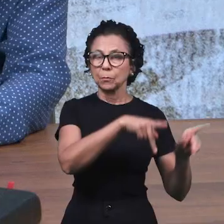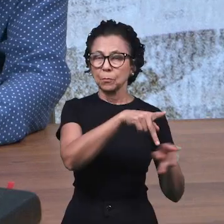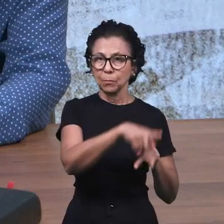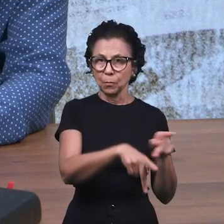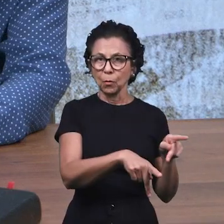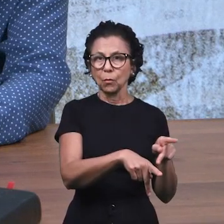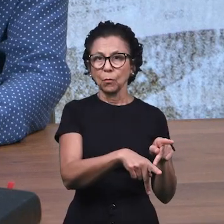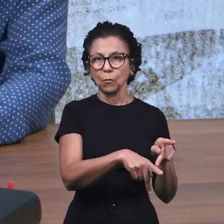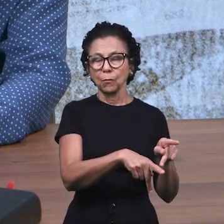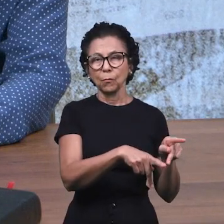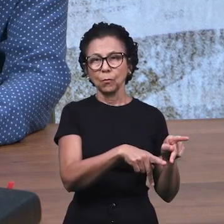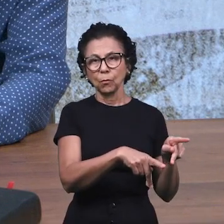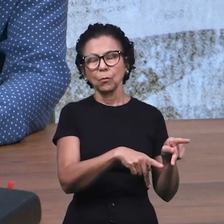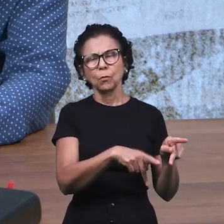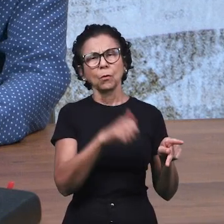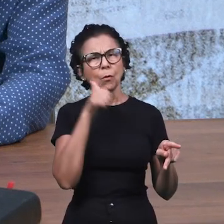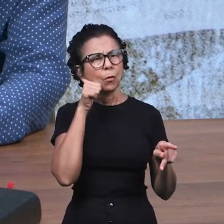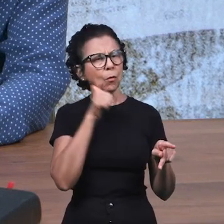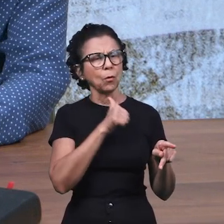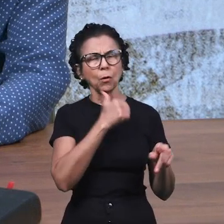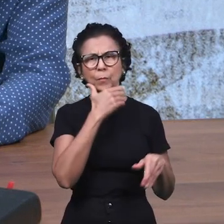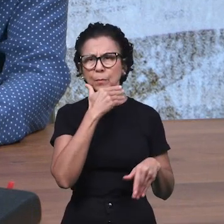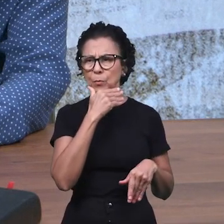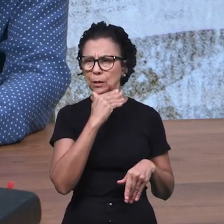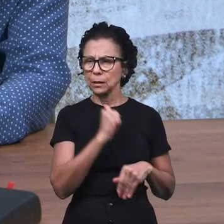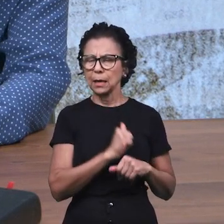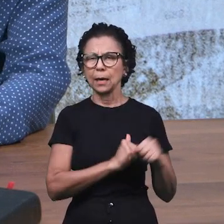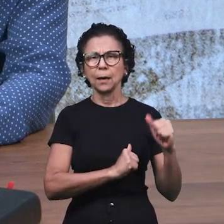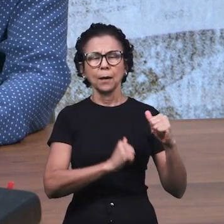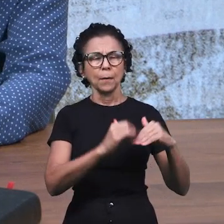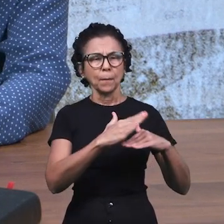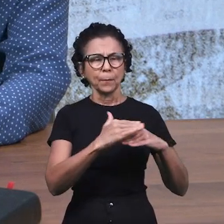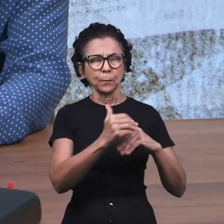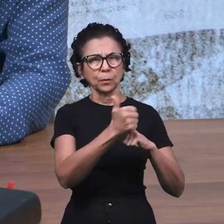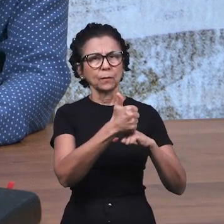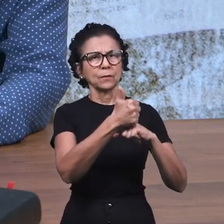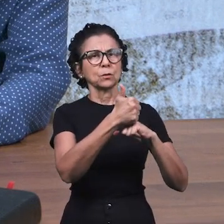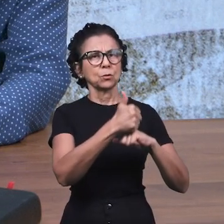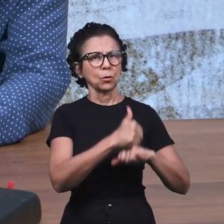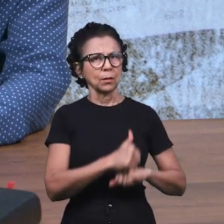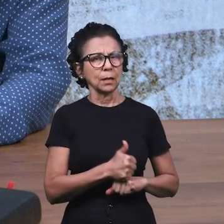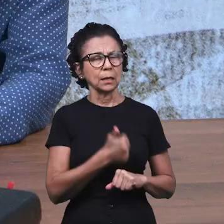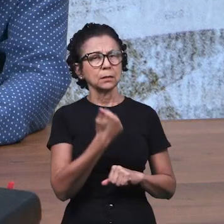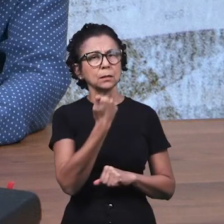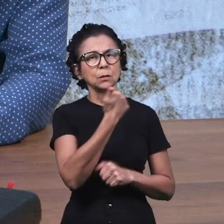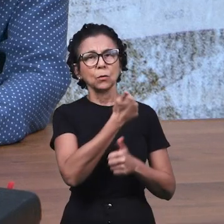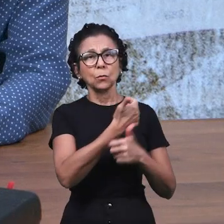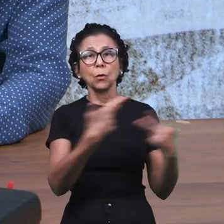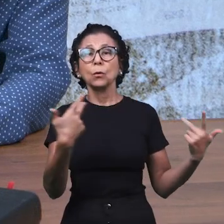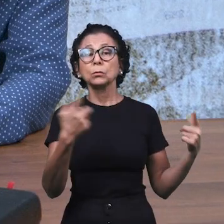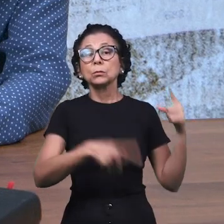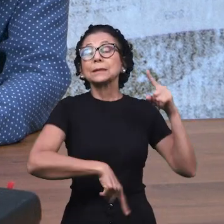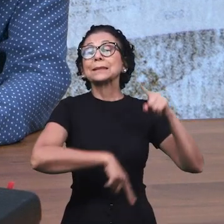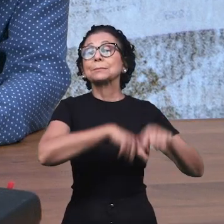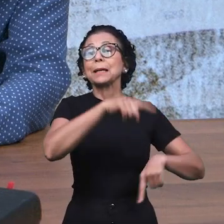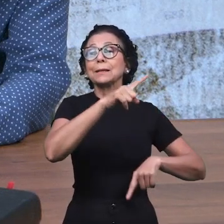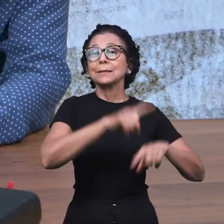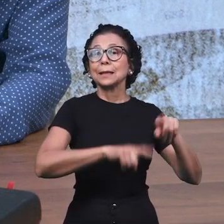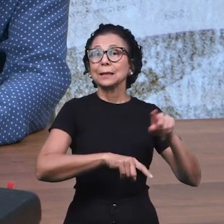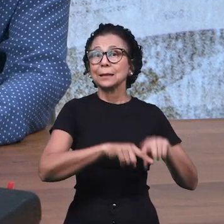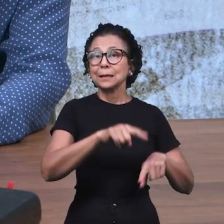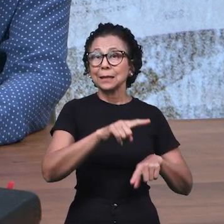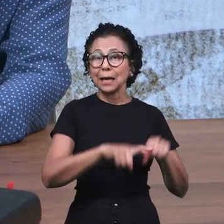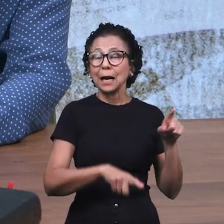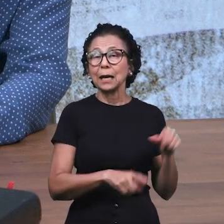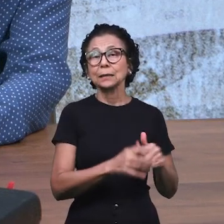às serras e às talhadeiras de ferro e aos machados de ferro, e os fez passar por forno